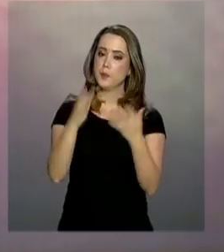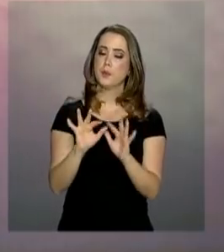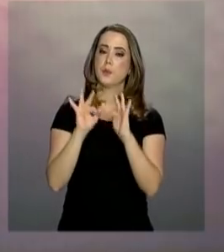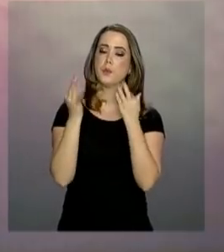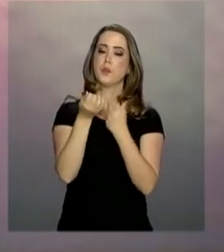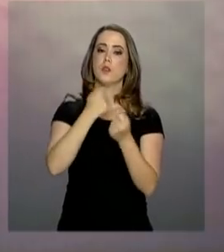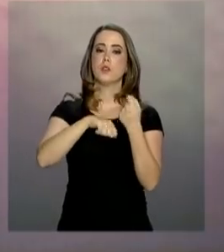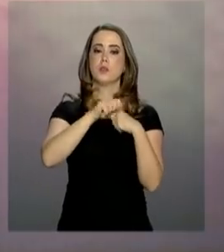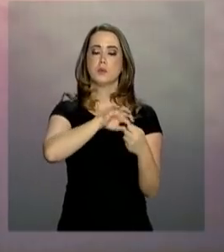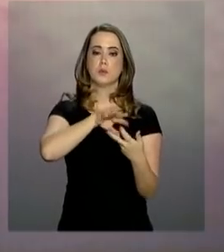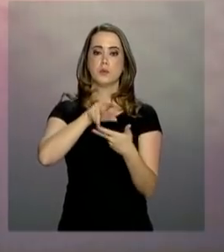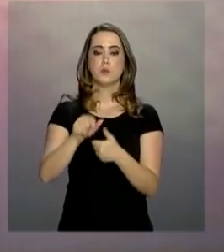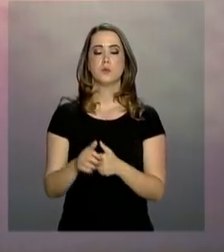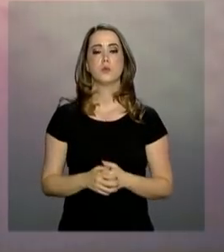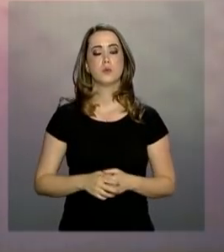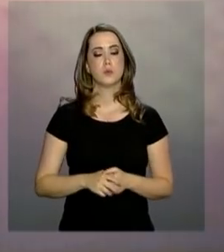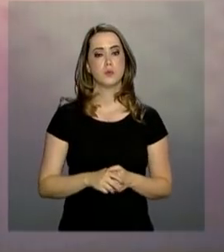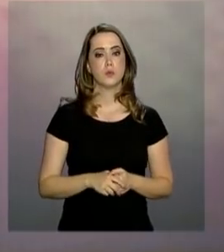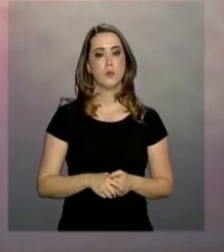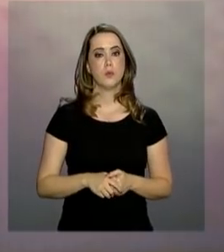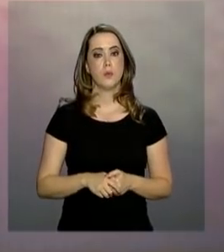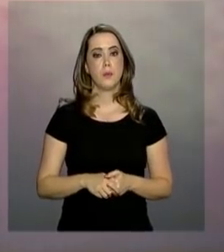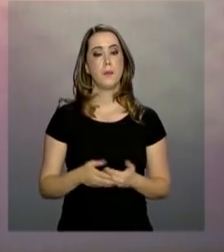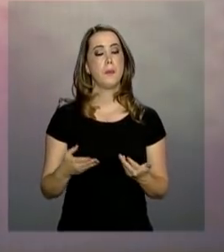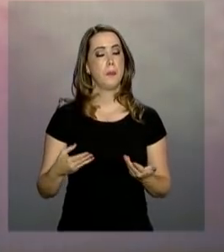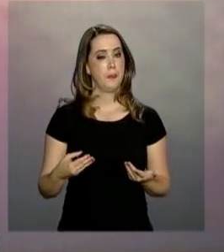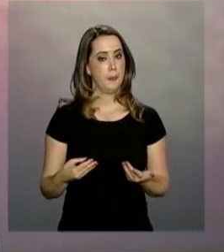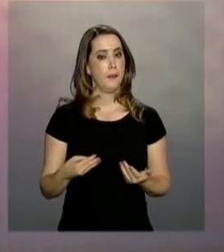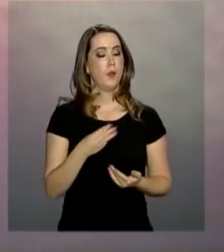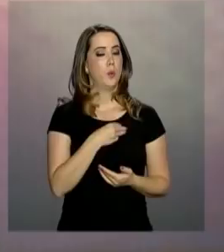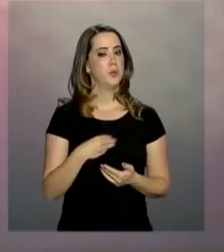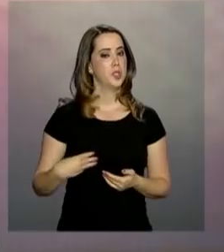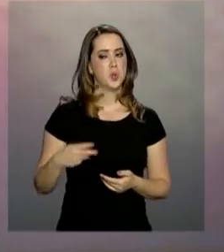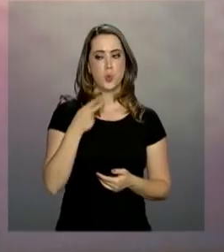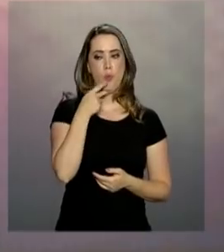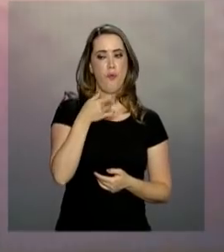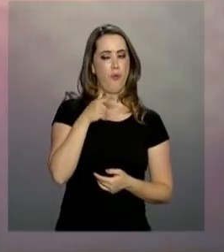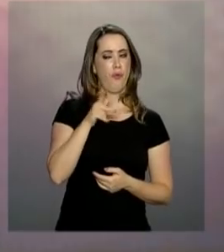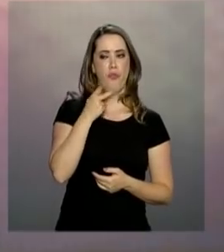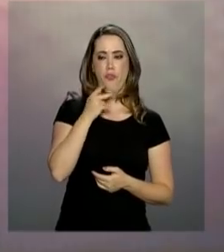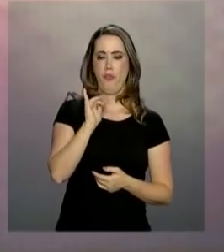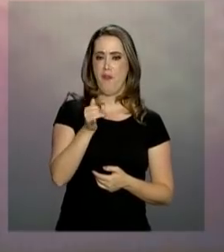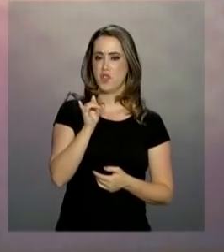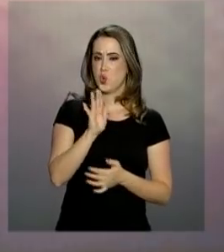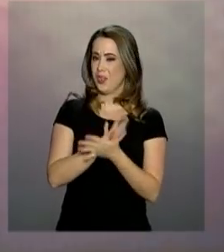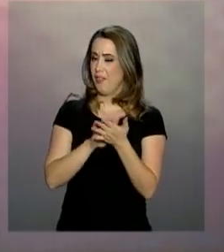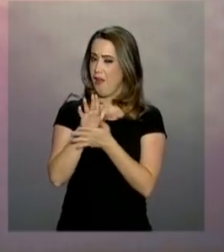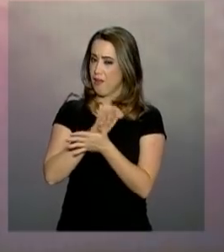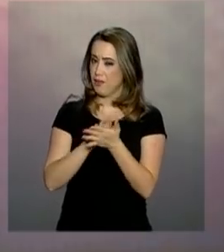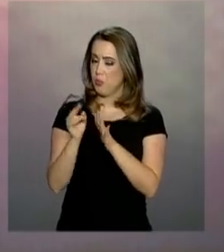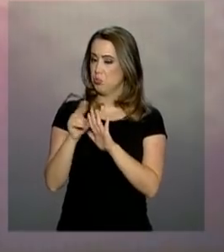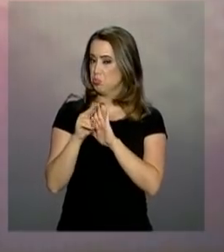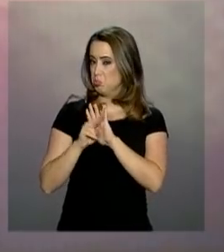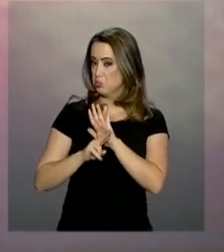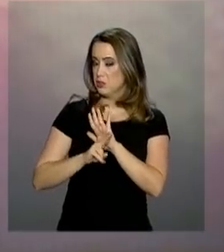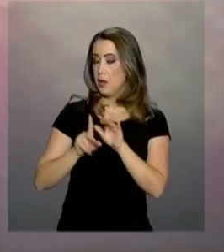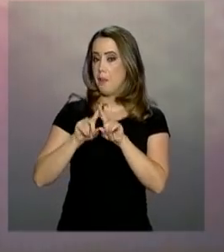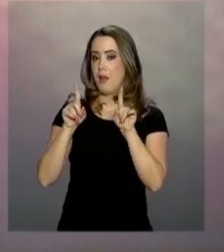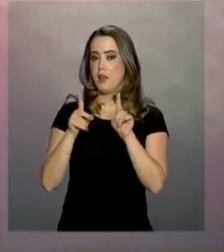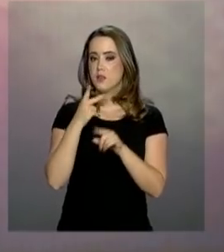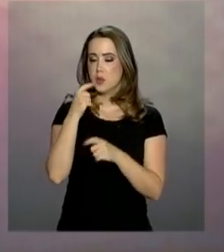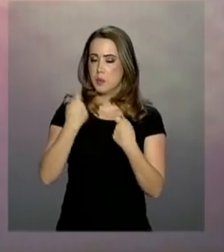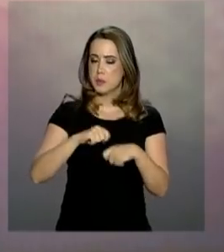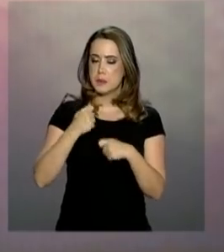Fórum Econômico Mundial. O ministro da Casa Civil não adiantou os detalhes da nova reforma, mas defendeu uma proposta